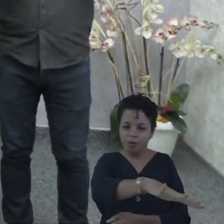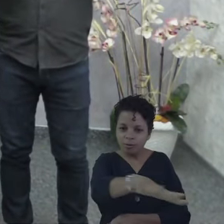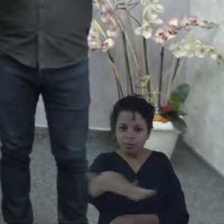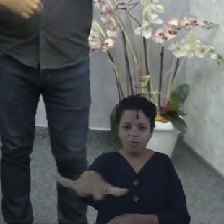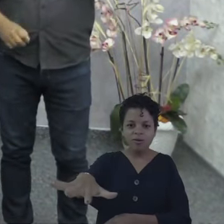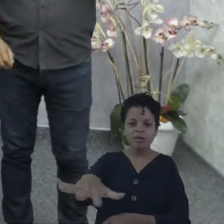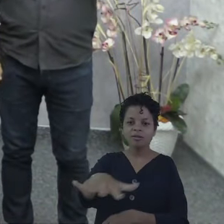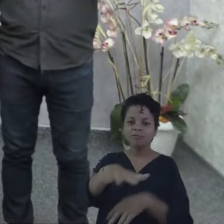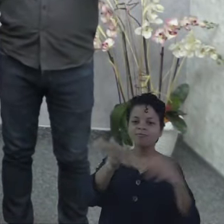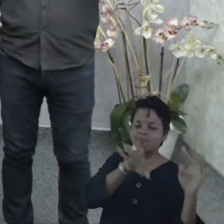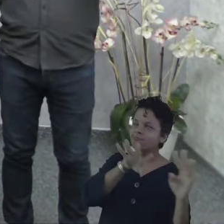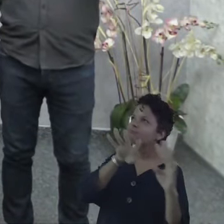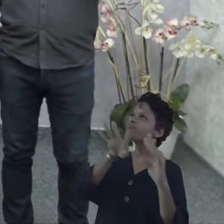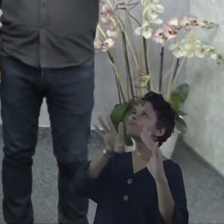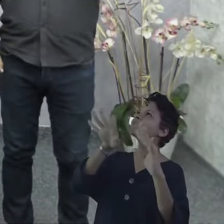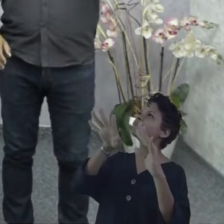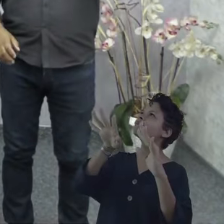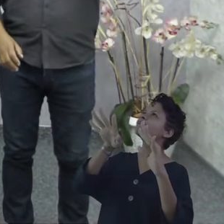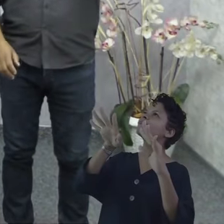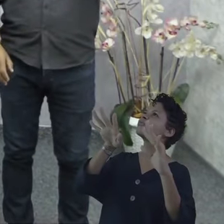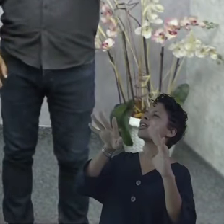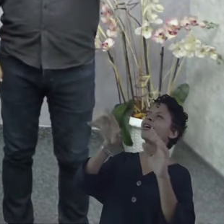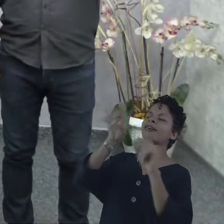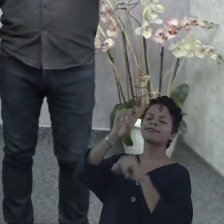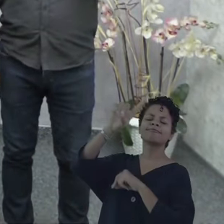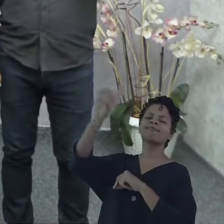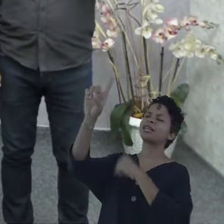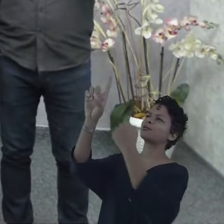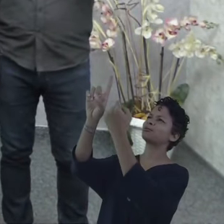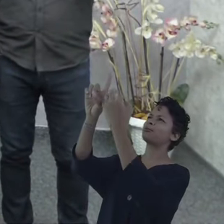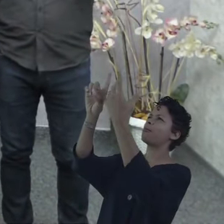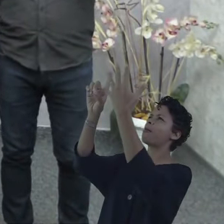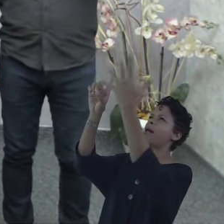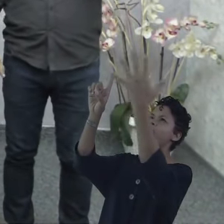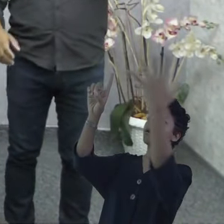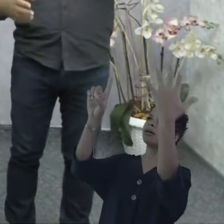Curvem-se ao Rei da glória,